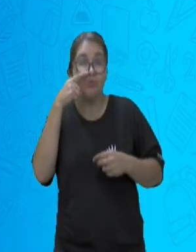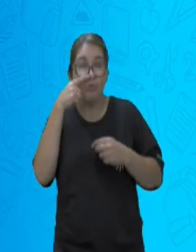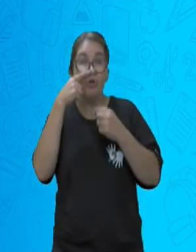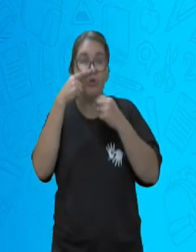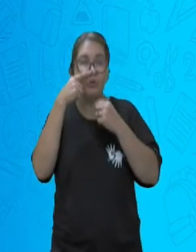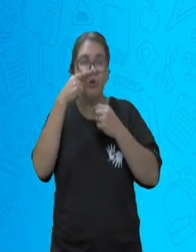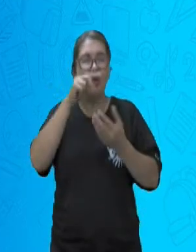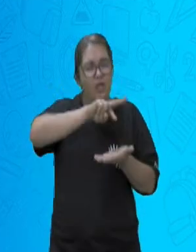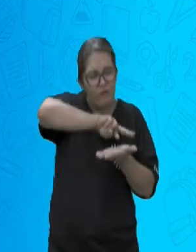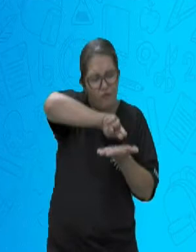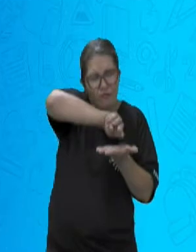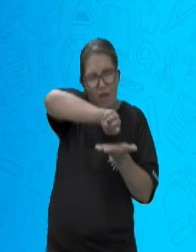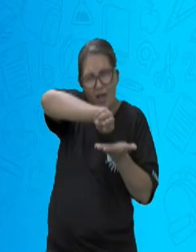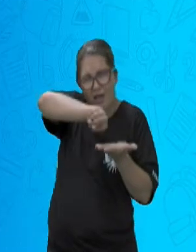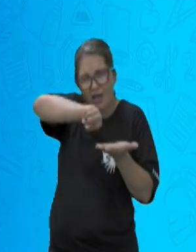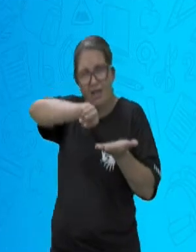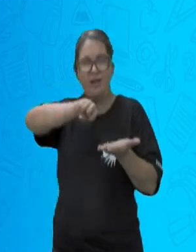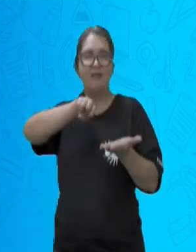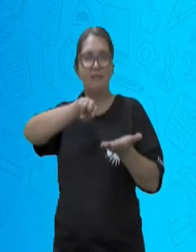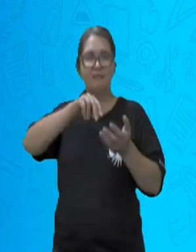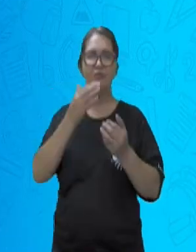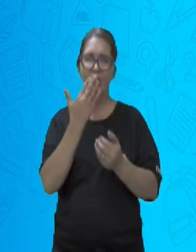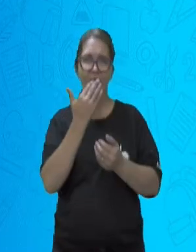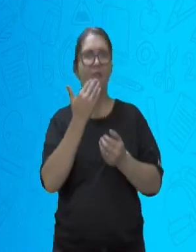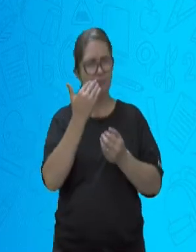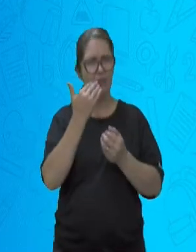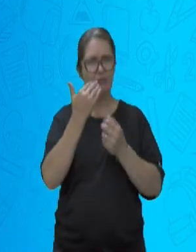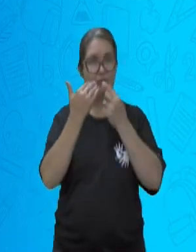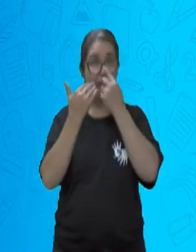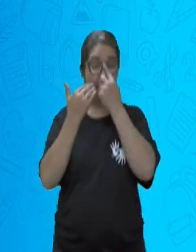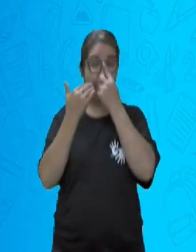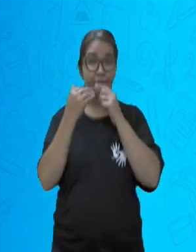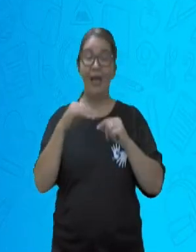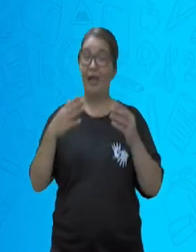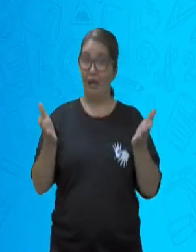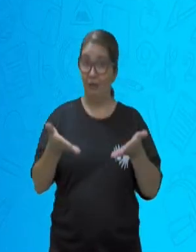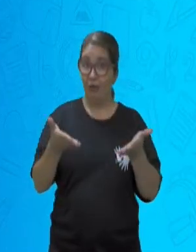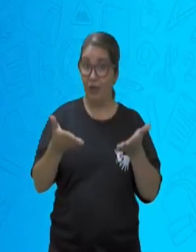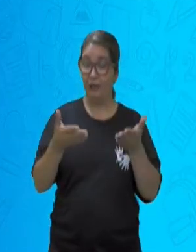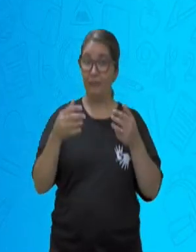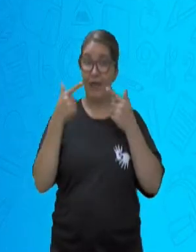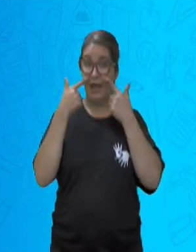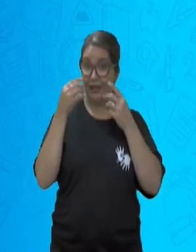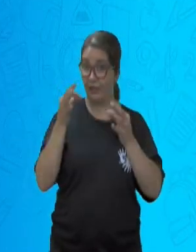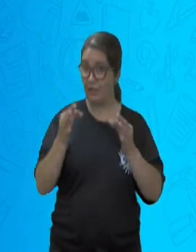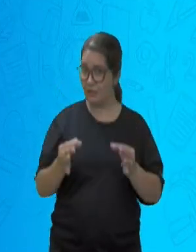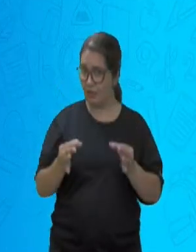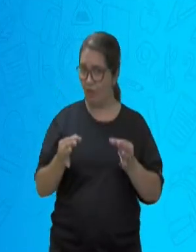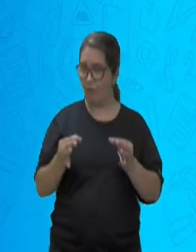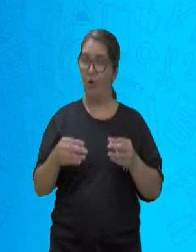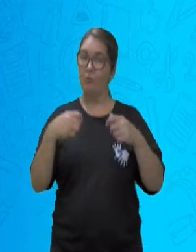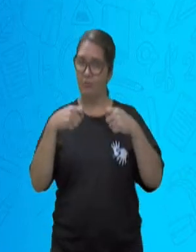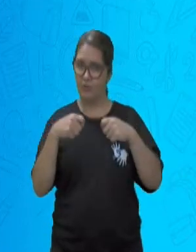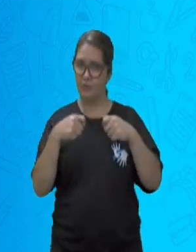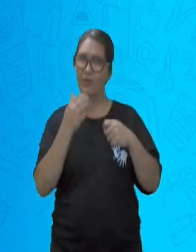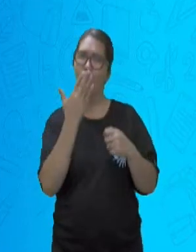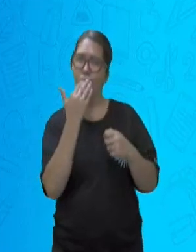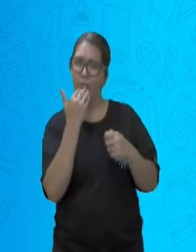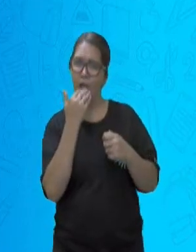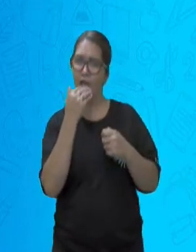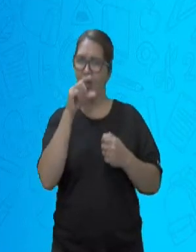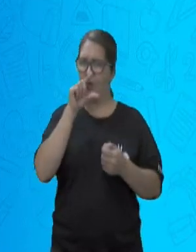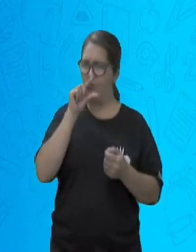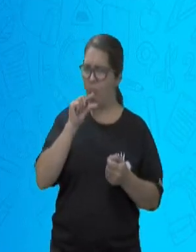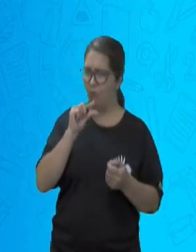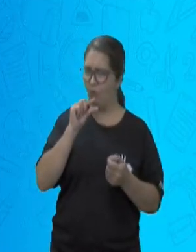importante ressaltar nessa parte que não podemos comer em quantidade. O nosso corpo precisa de